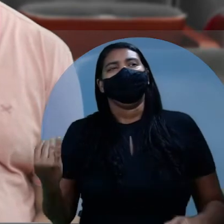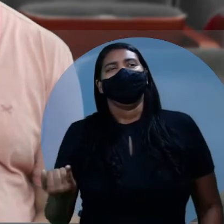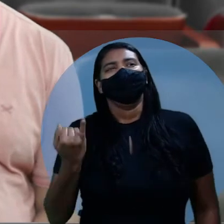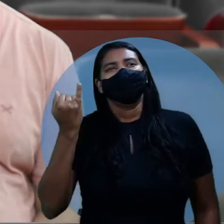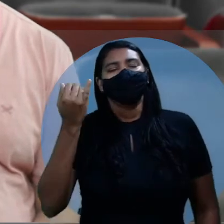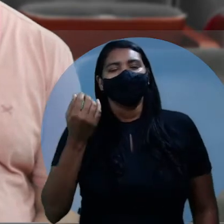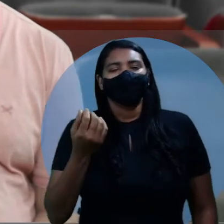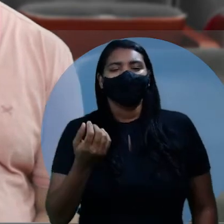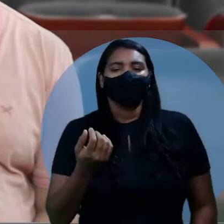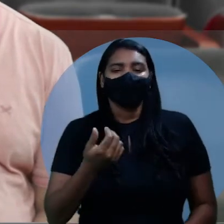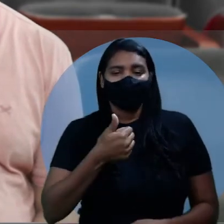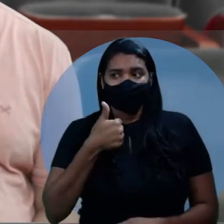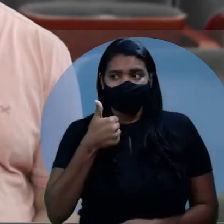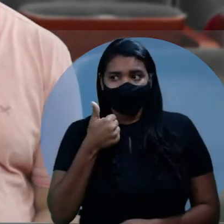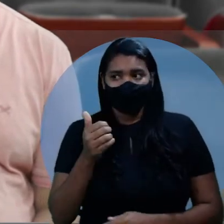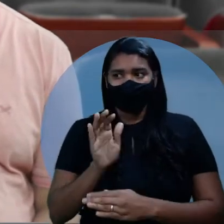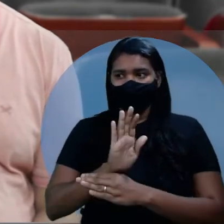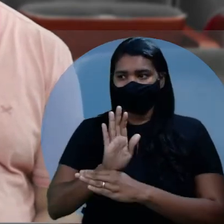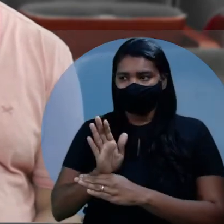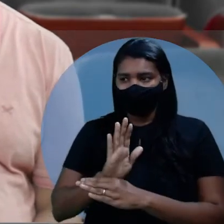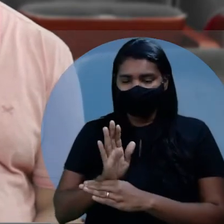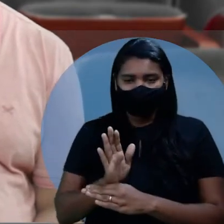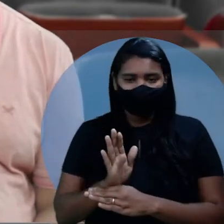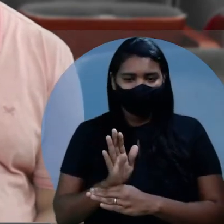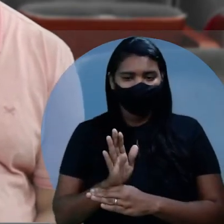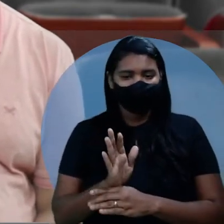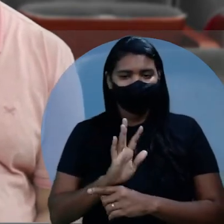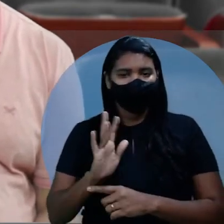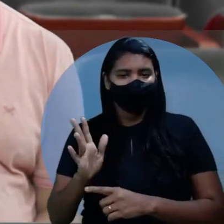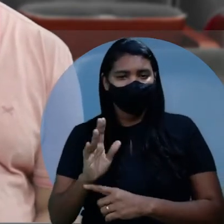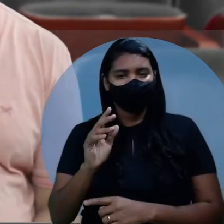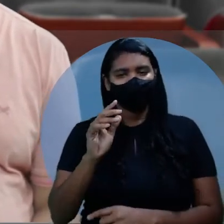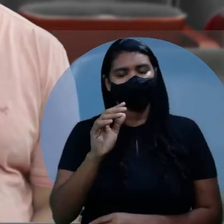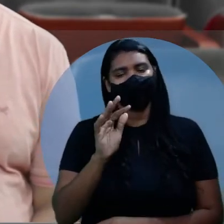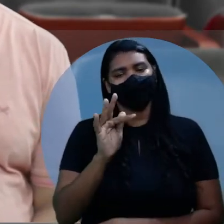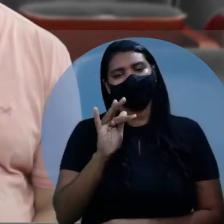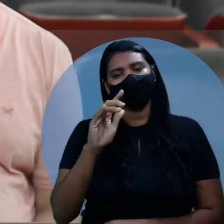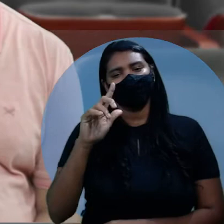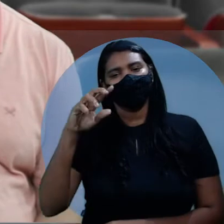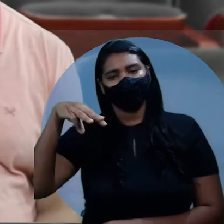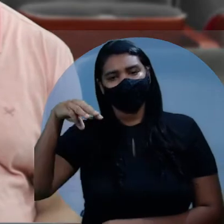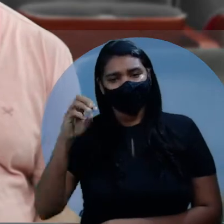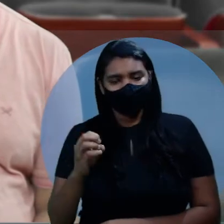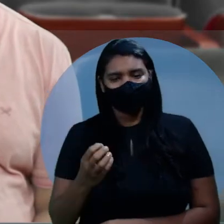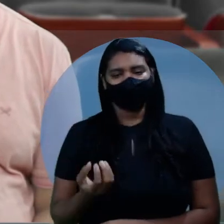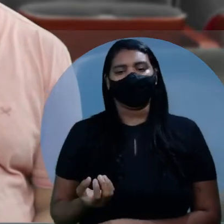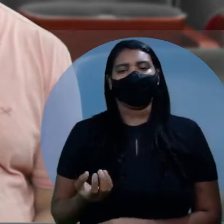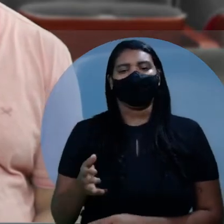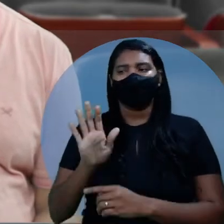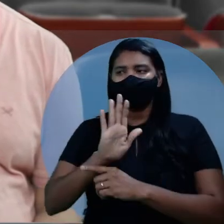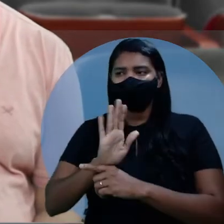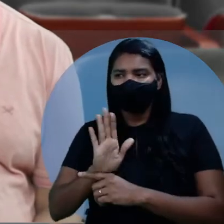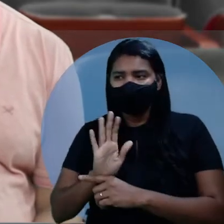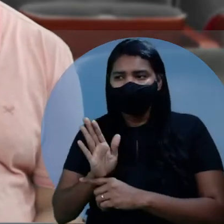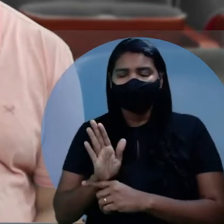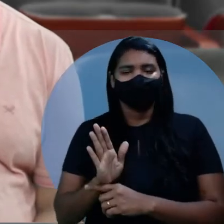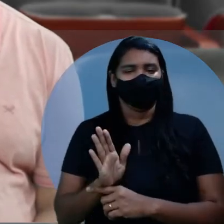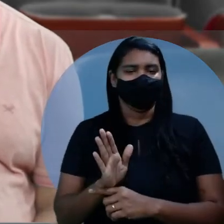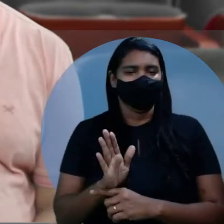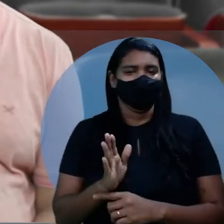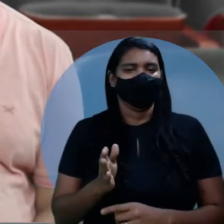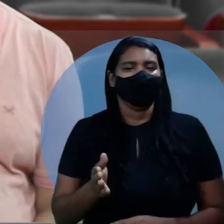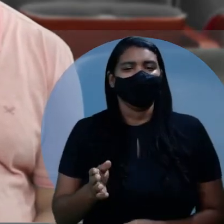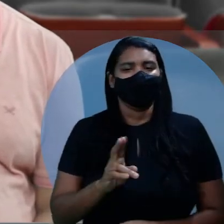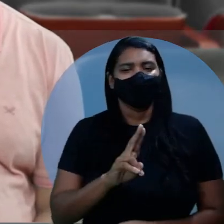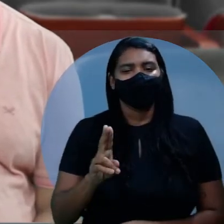é que o primeiro filme passado aqui na nossa capital, no Cinema São Luís, foi um